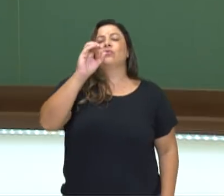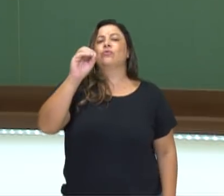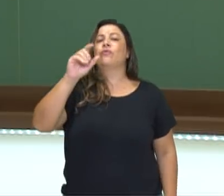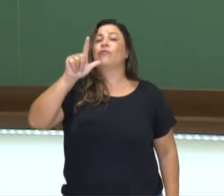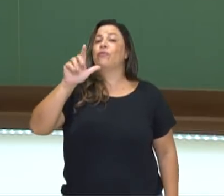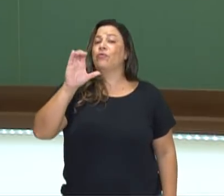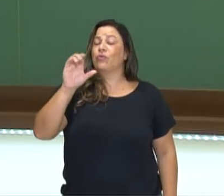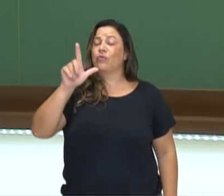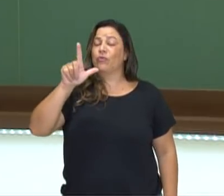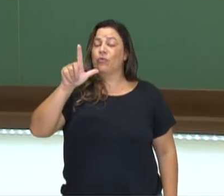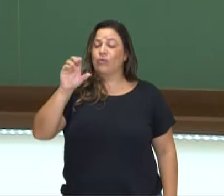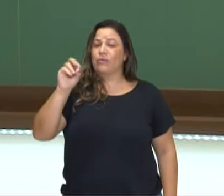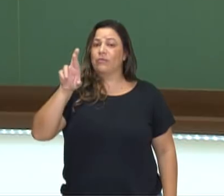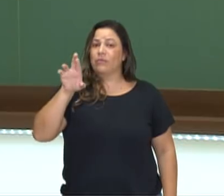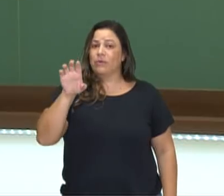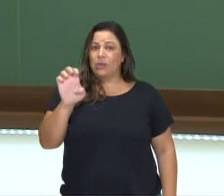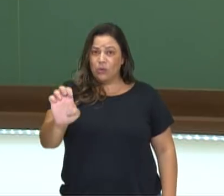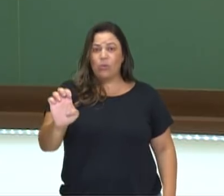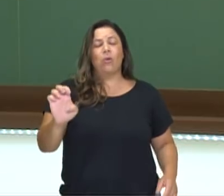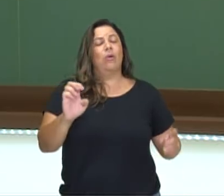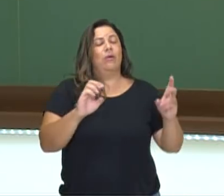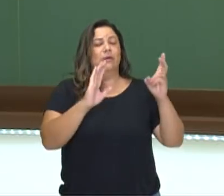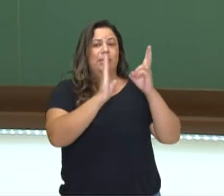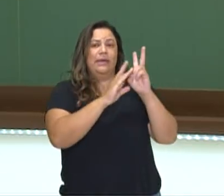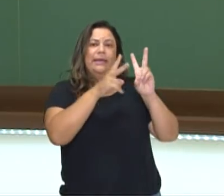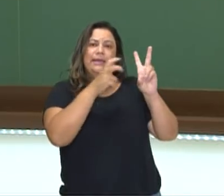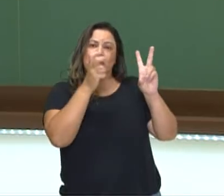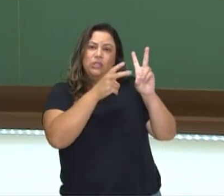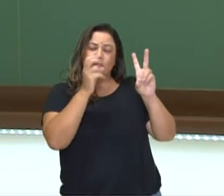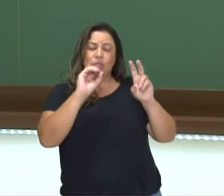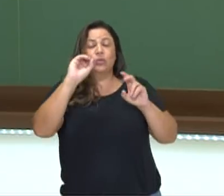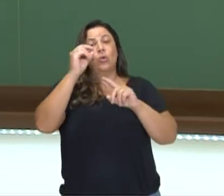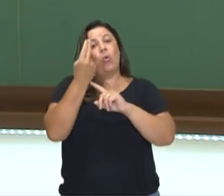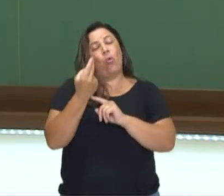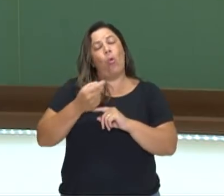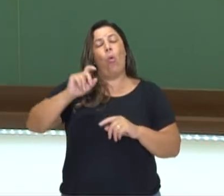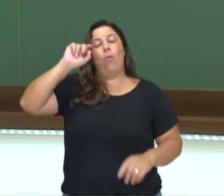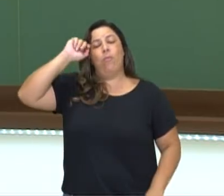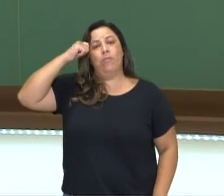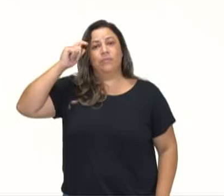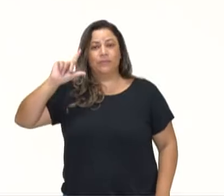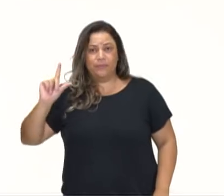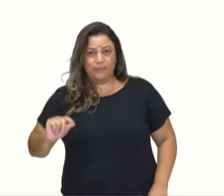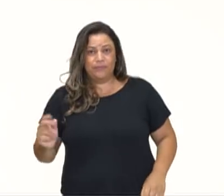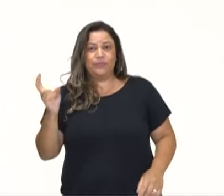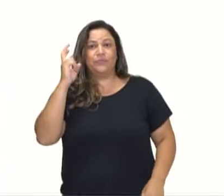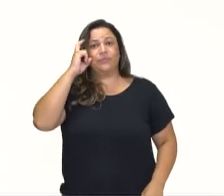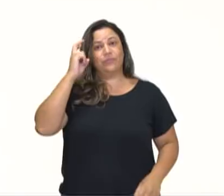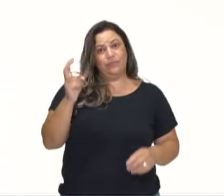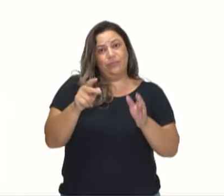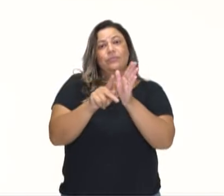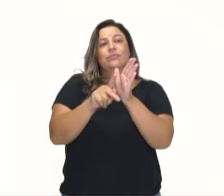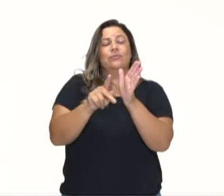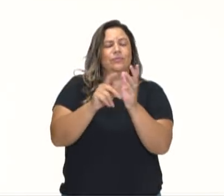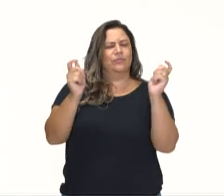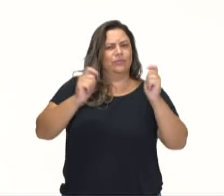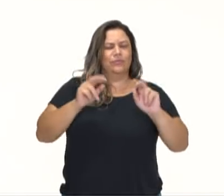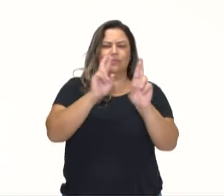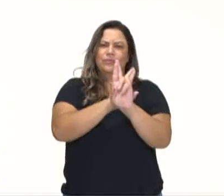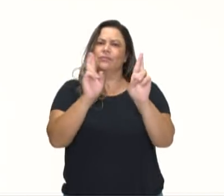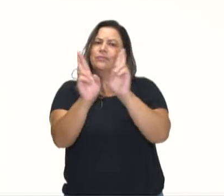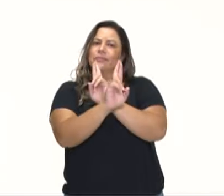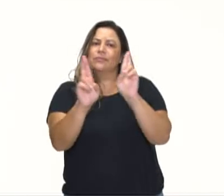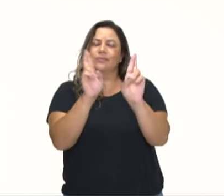a cultura indígena ou com a cultura africana. Muitas figuras folclóricas possuem relação com as tradições